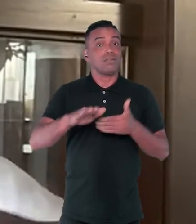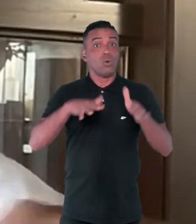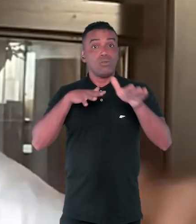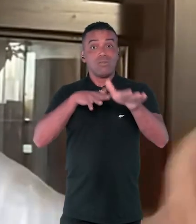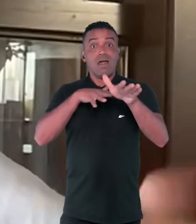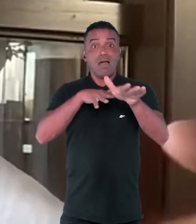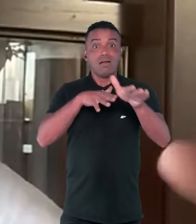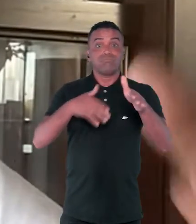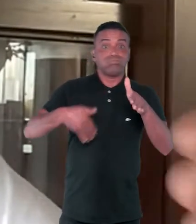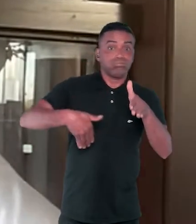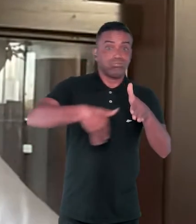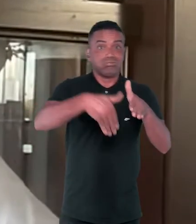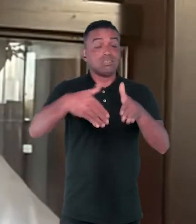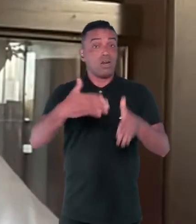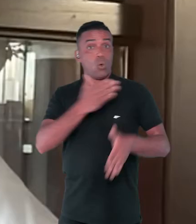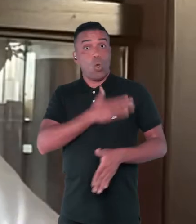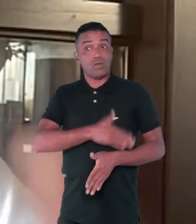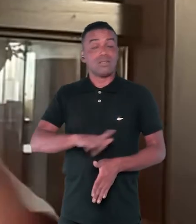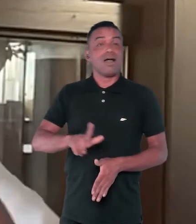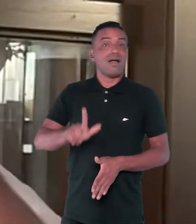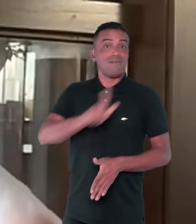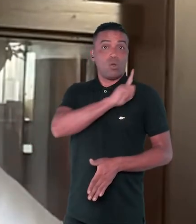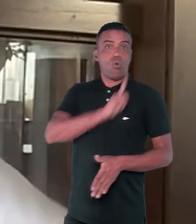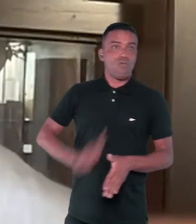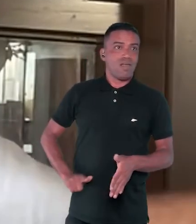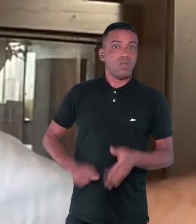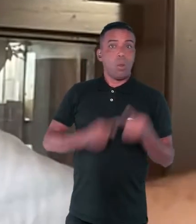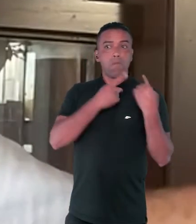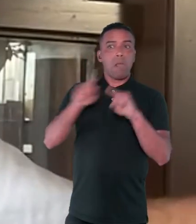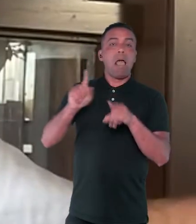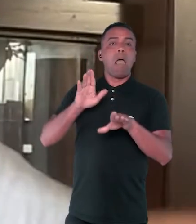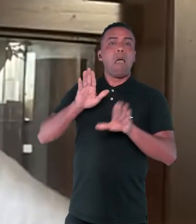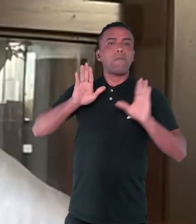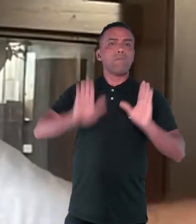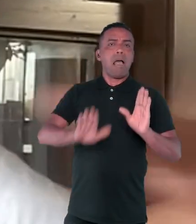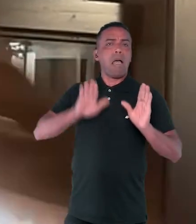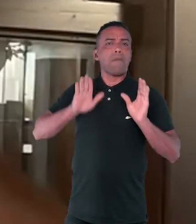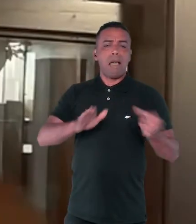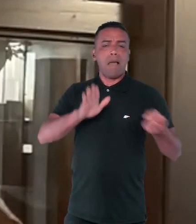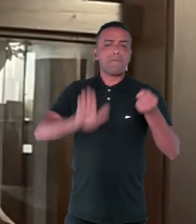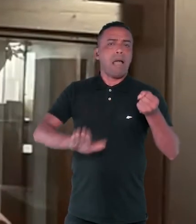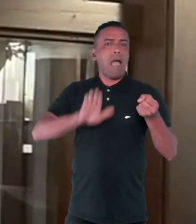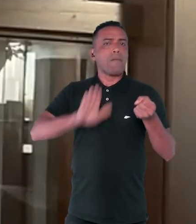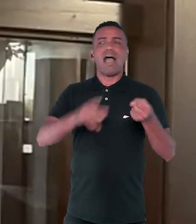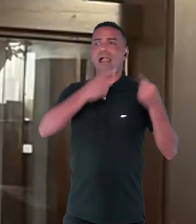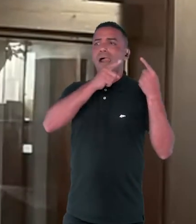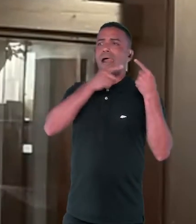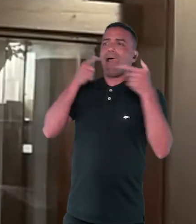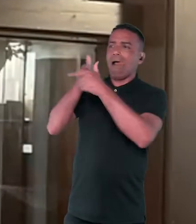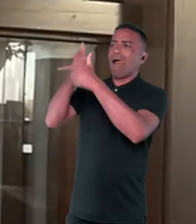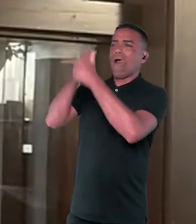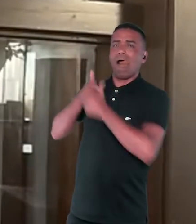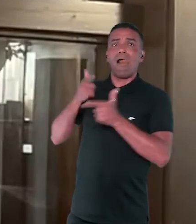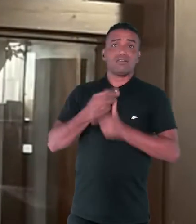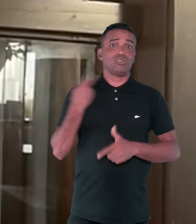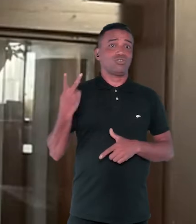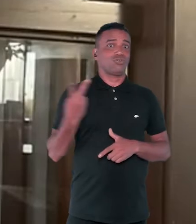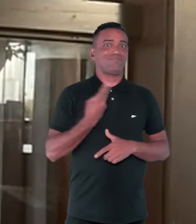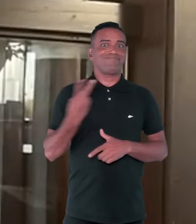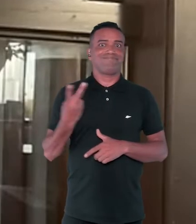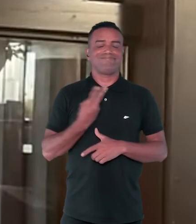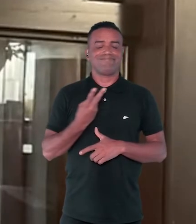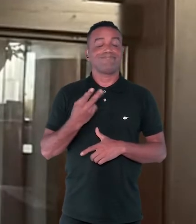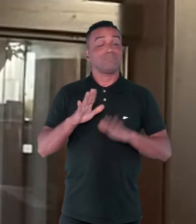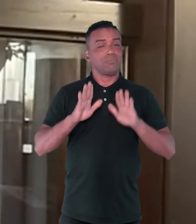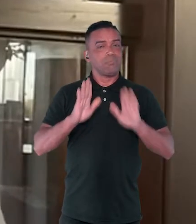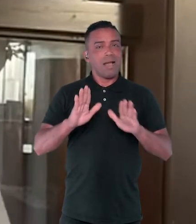trânsito andou um pouquinho, todo mundo que já não gostava dele, porque a história desse avião, começou a buzinar e xingar nós dois. Mas,